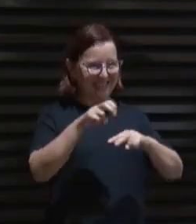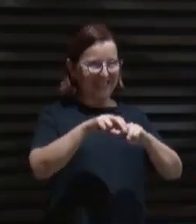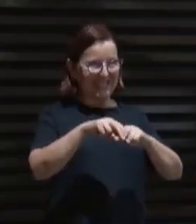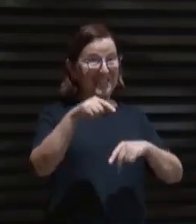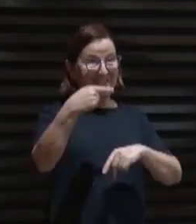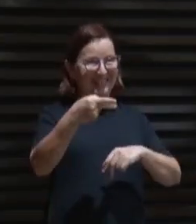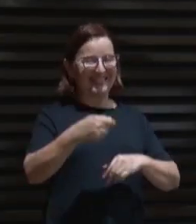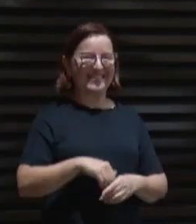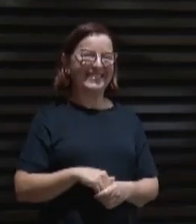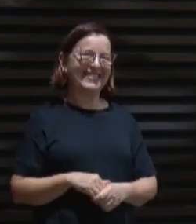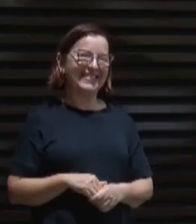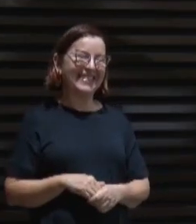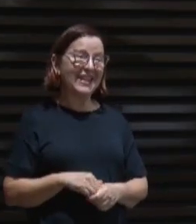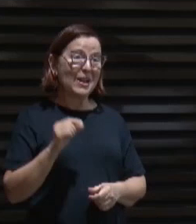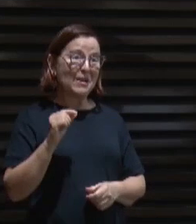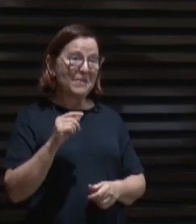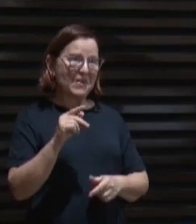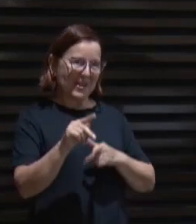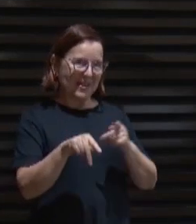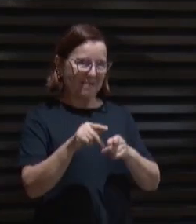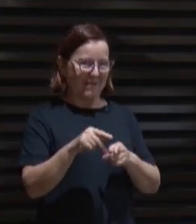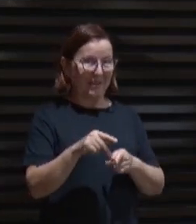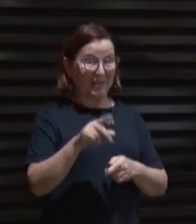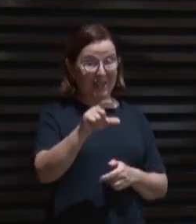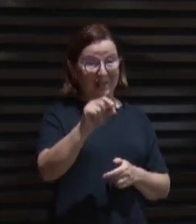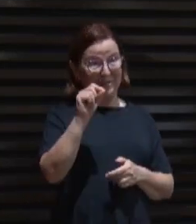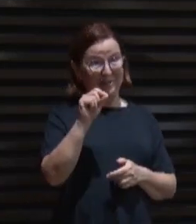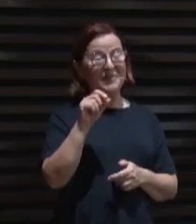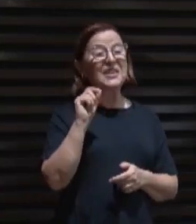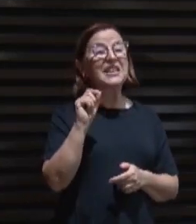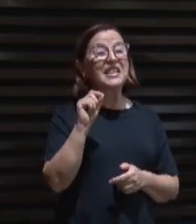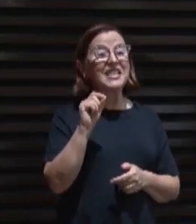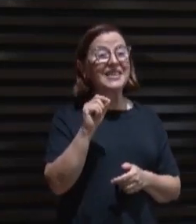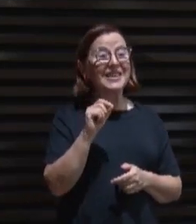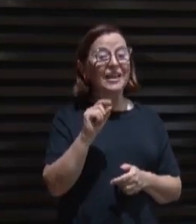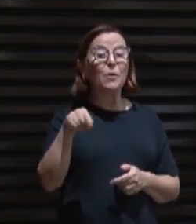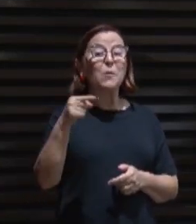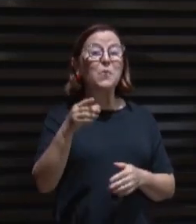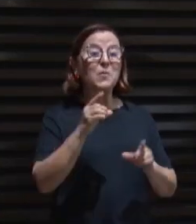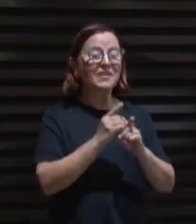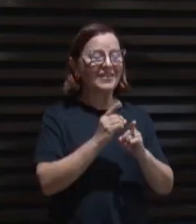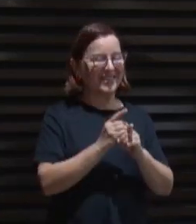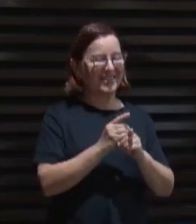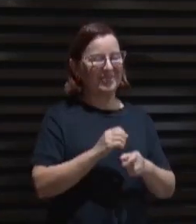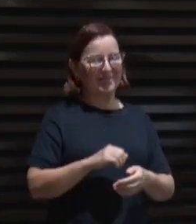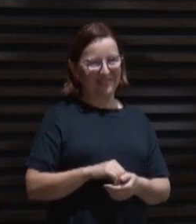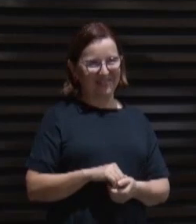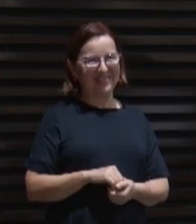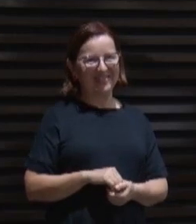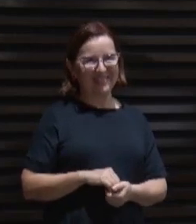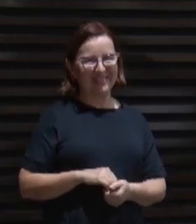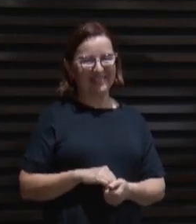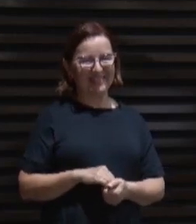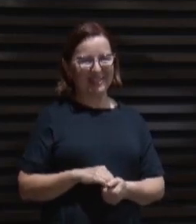Vai ser pouca gente que vai descobrir que é ele mesmo. Mas eu achei pelo menos 2 intérpretes bíblicos que supõem que